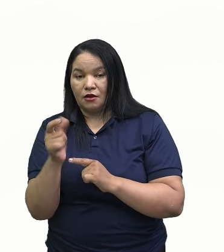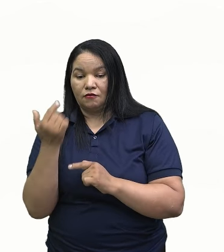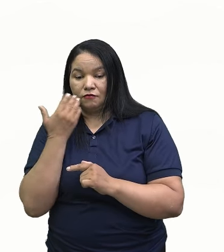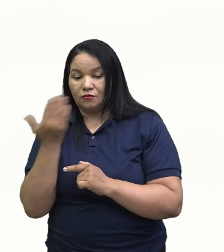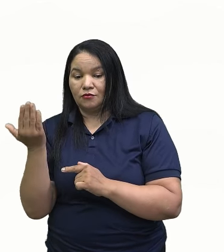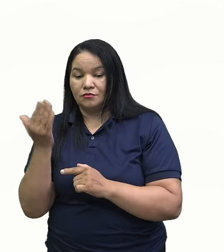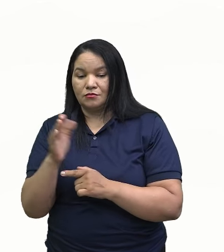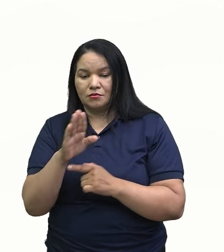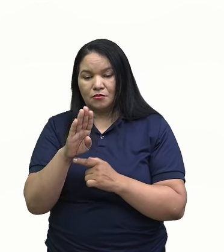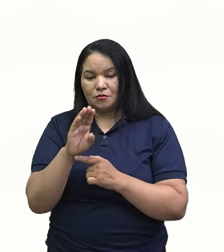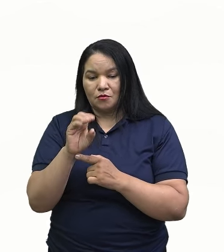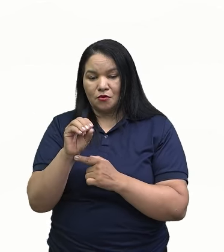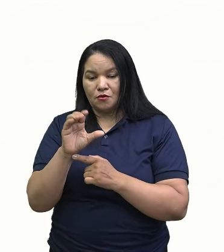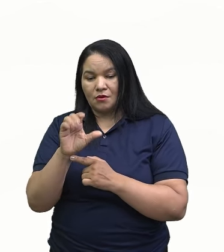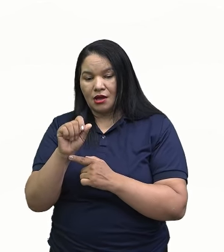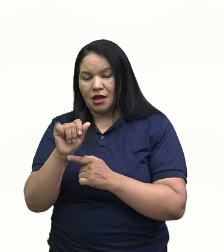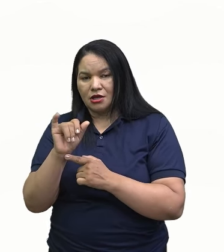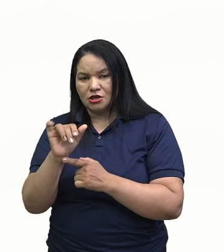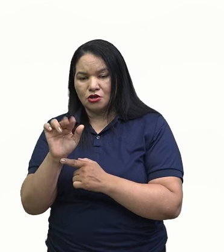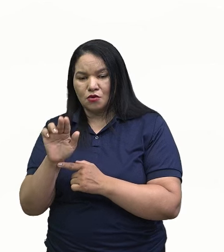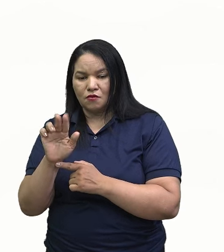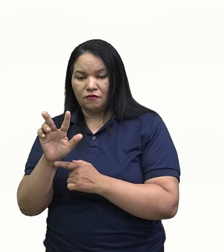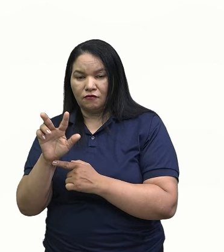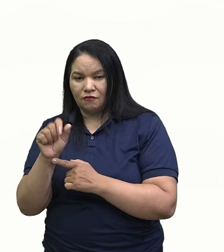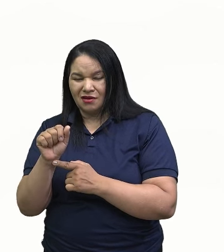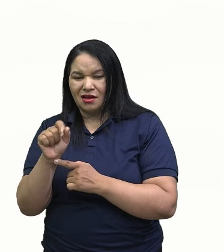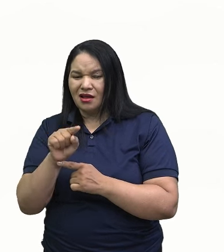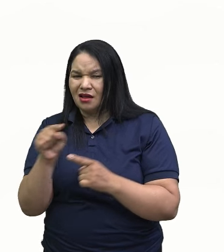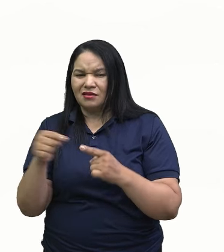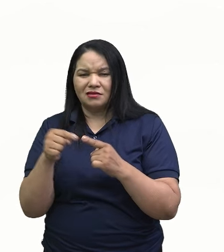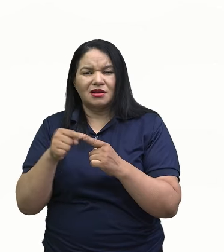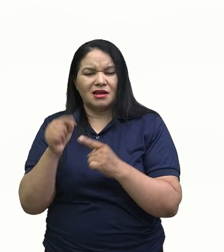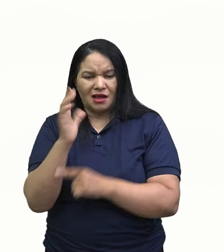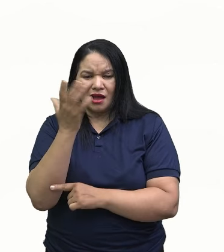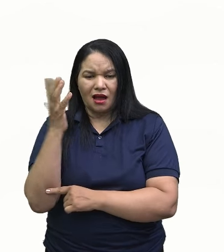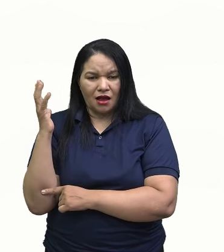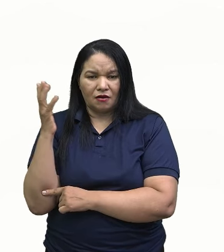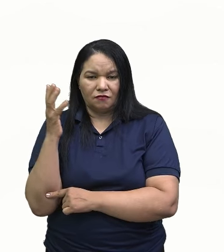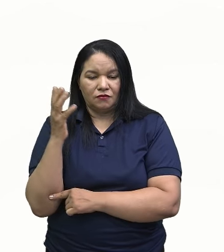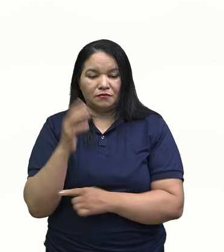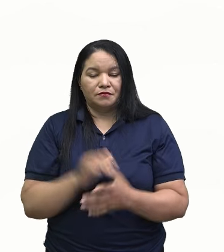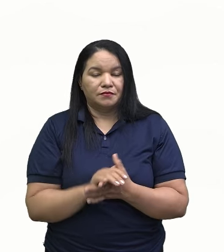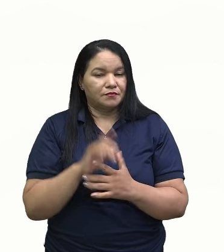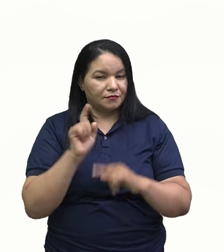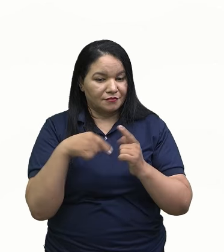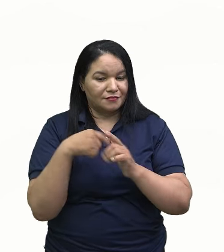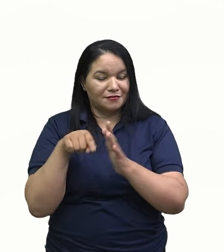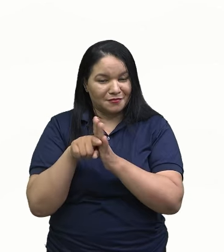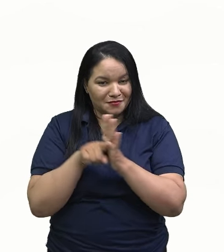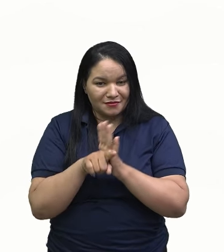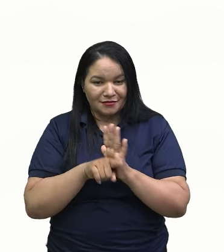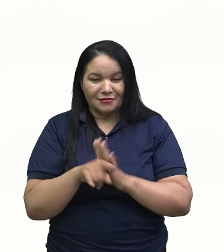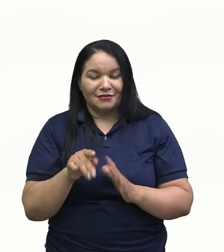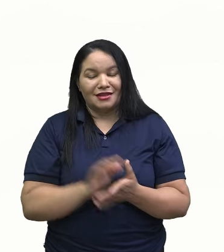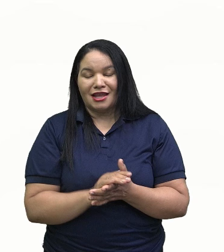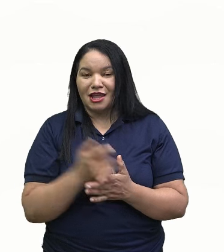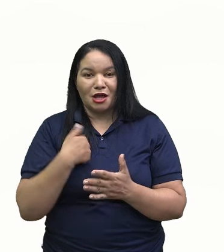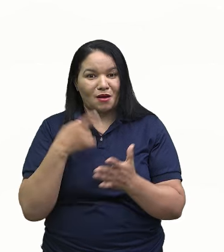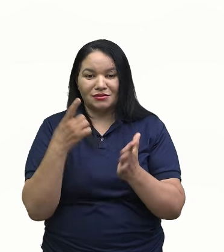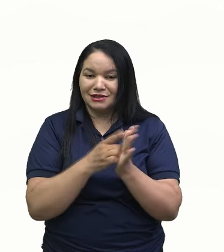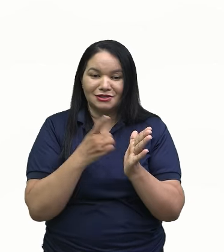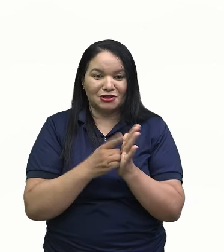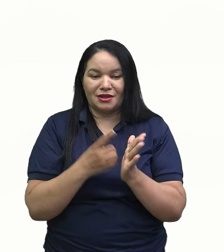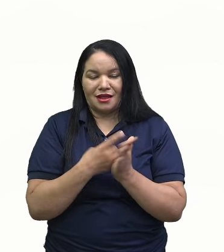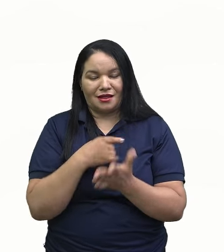Se eu não me engano, bocaiúva é uma árvore, algo nesse sentido. Depois vocês podem fazer a pesquisa. Eu não sou um dicionário ambulante, não é,